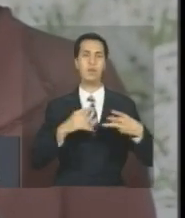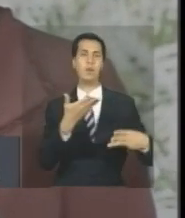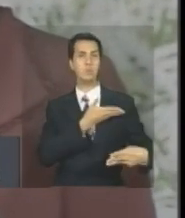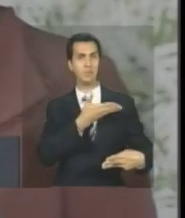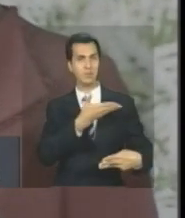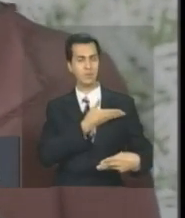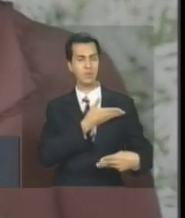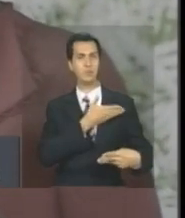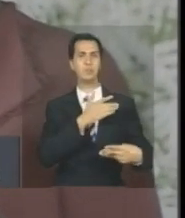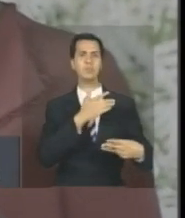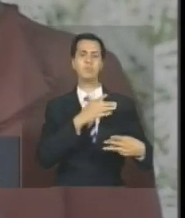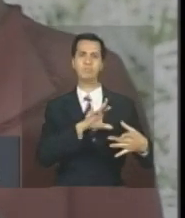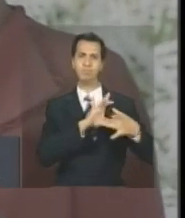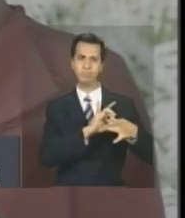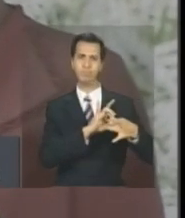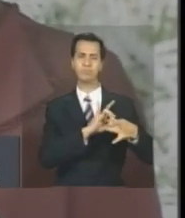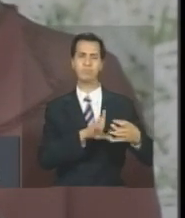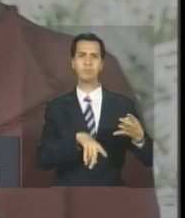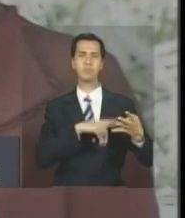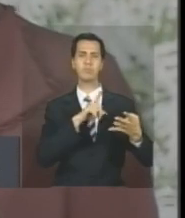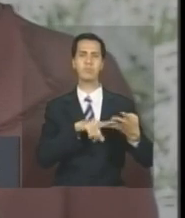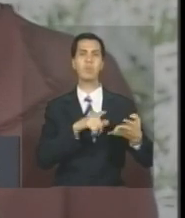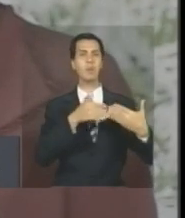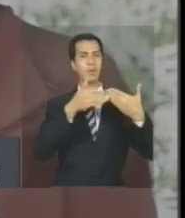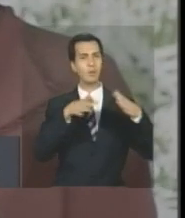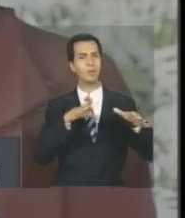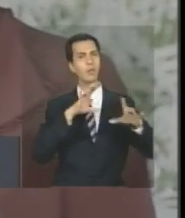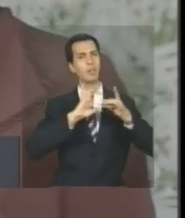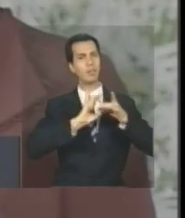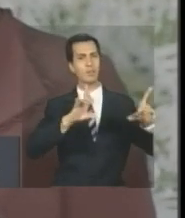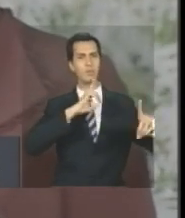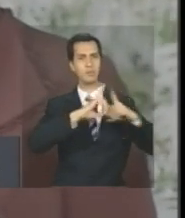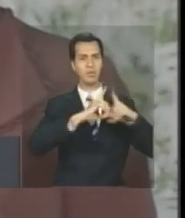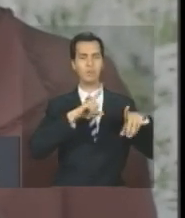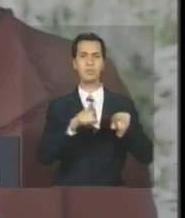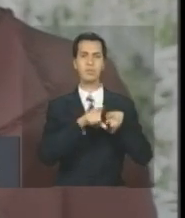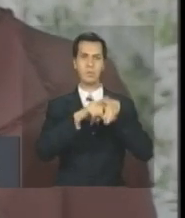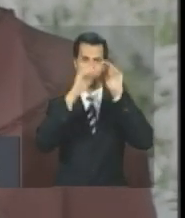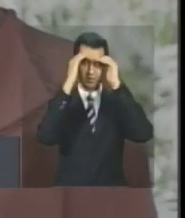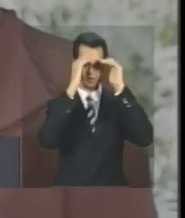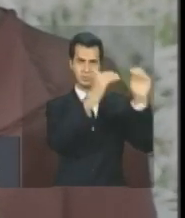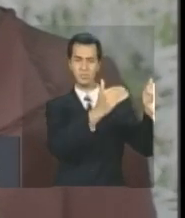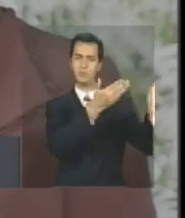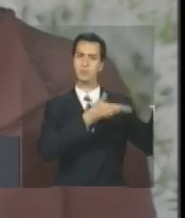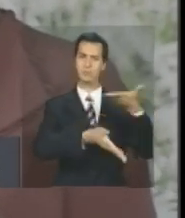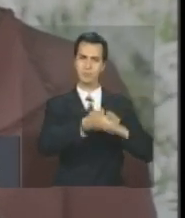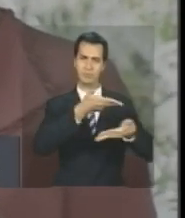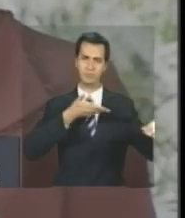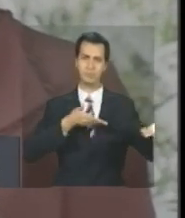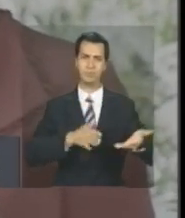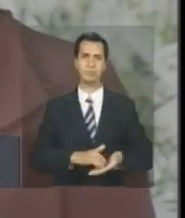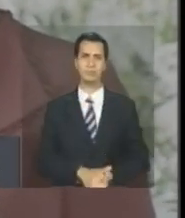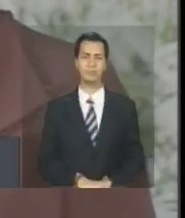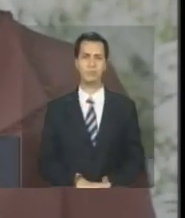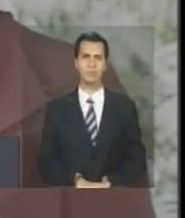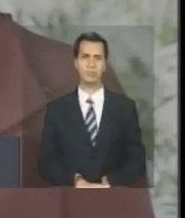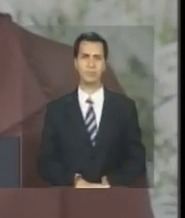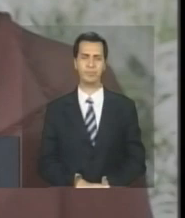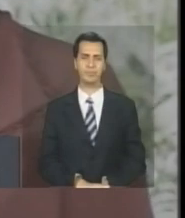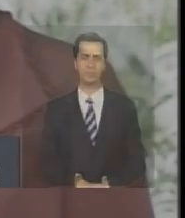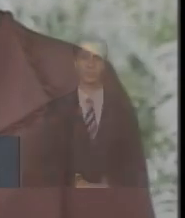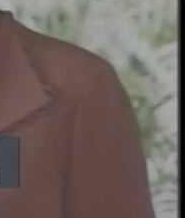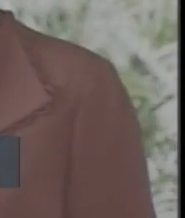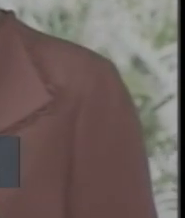fraterna, de abertura ao diálogo e de respeito mútuo. L'esprit qui préside aux relations du Brésil et de